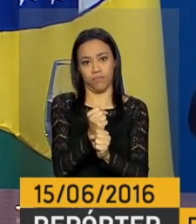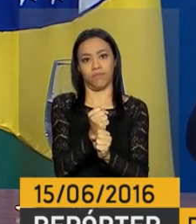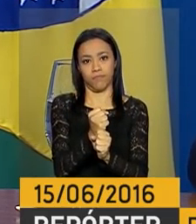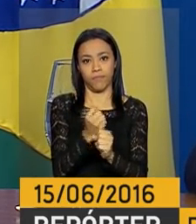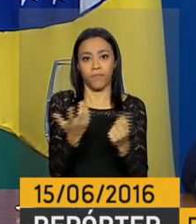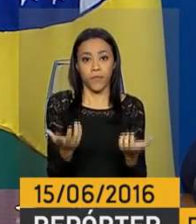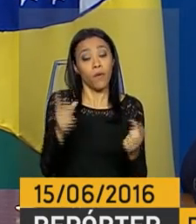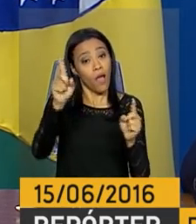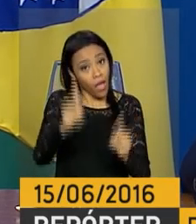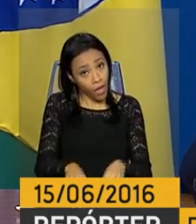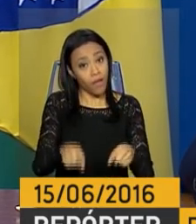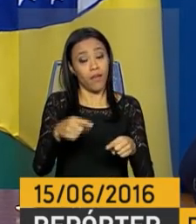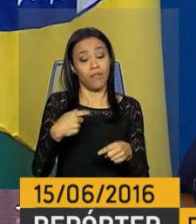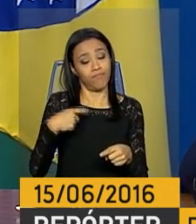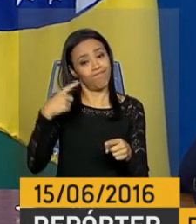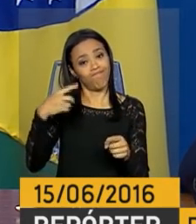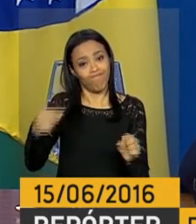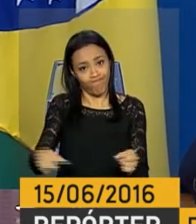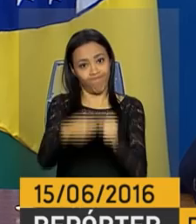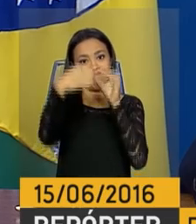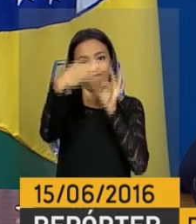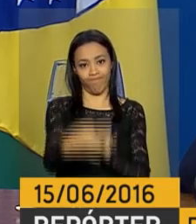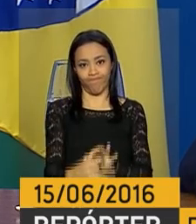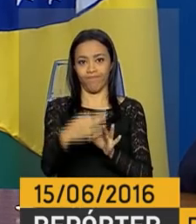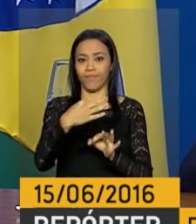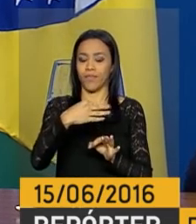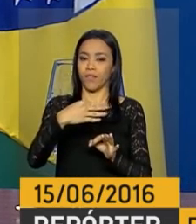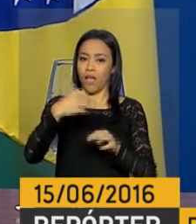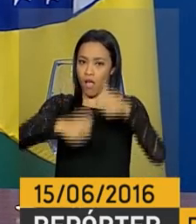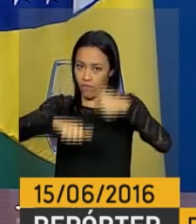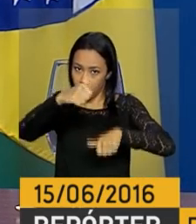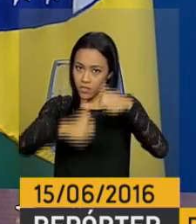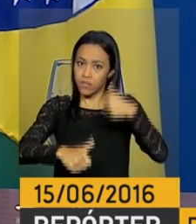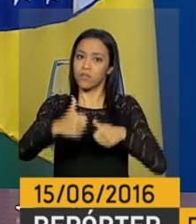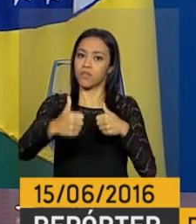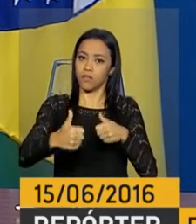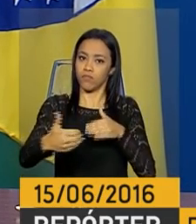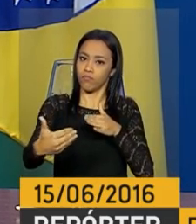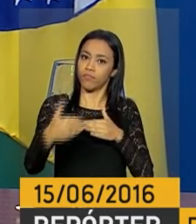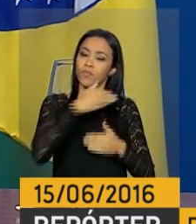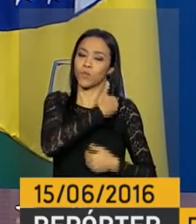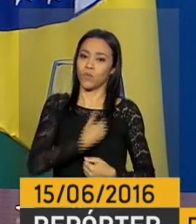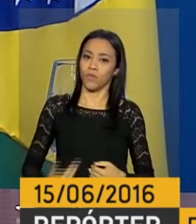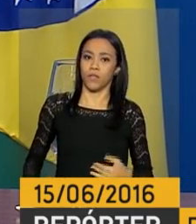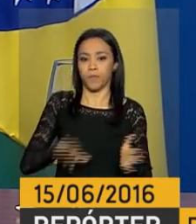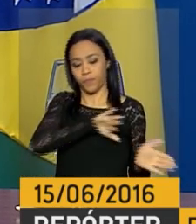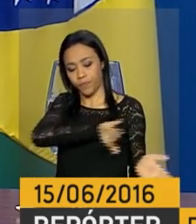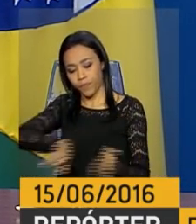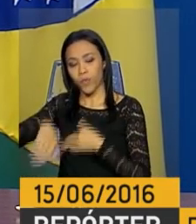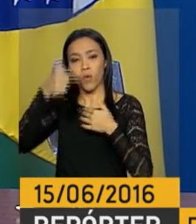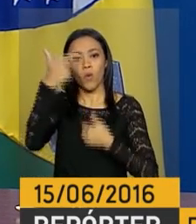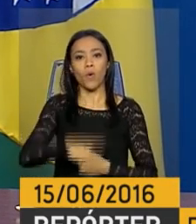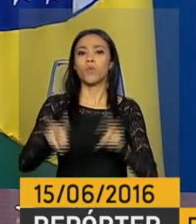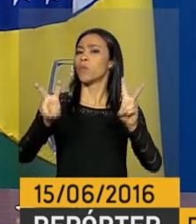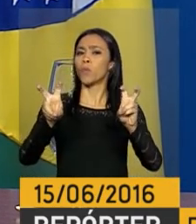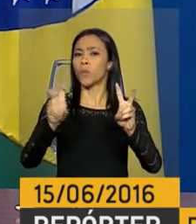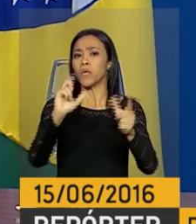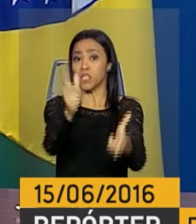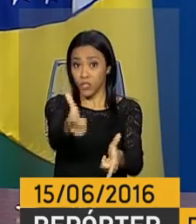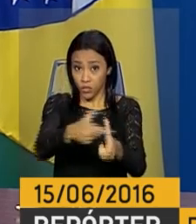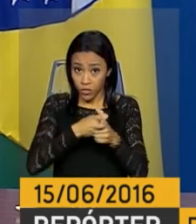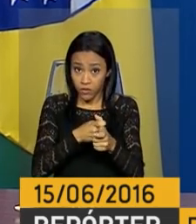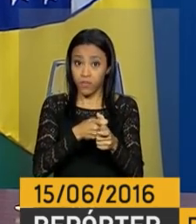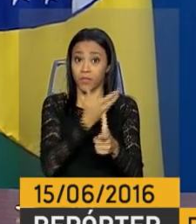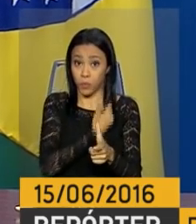é a combinação ideal dentro da nossa avaliação em relação à dívida, eh, vai